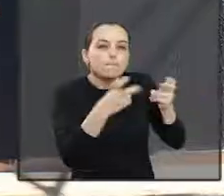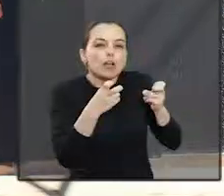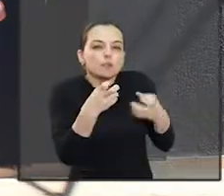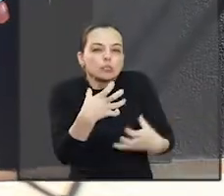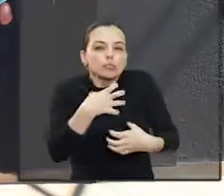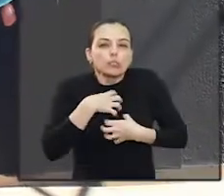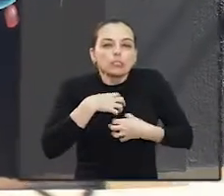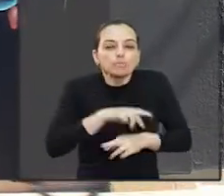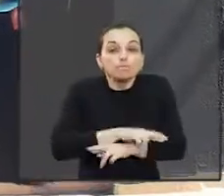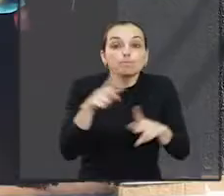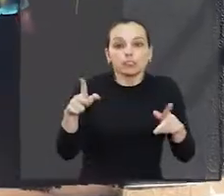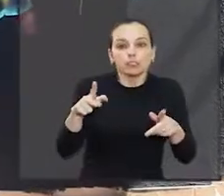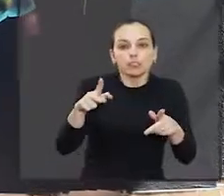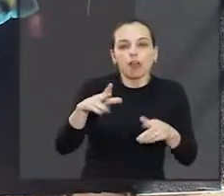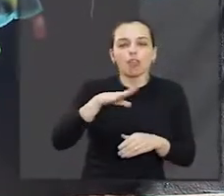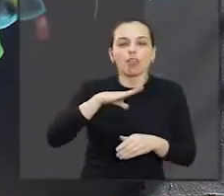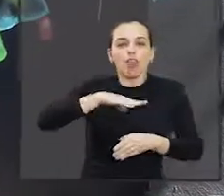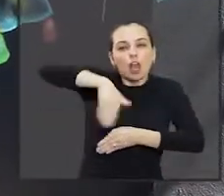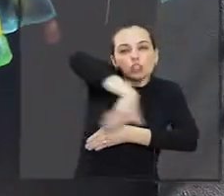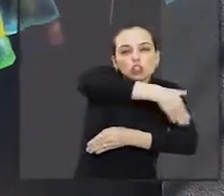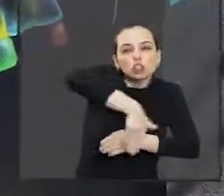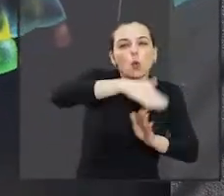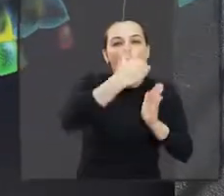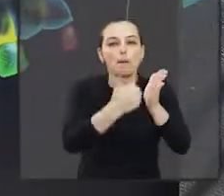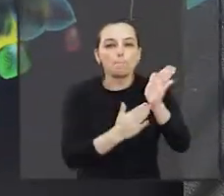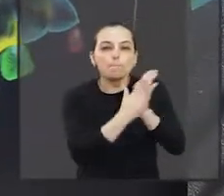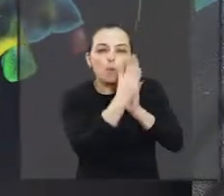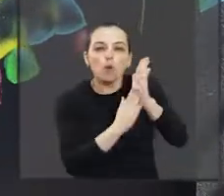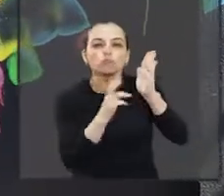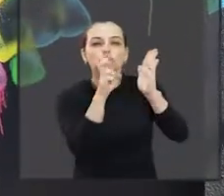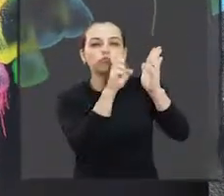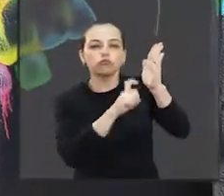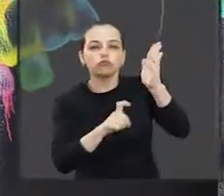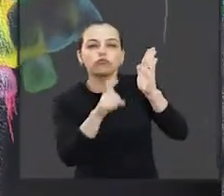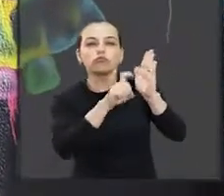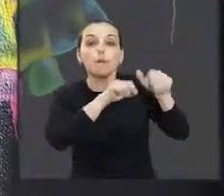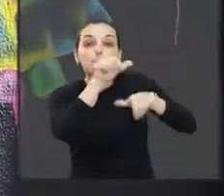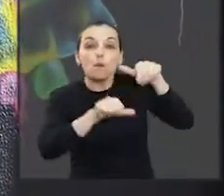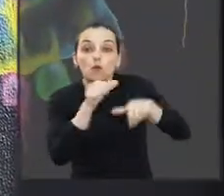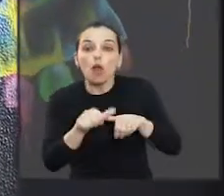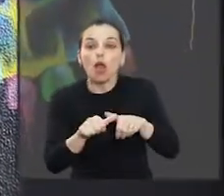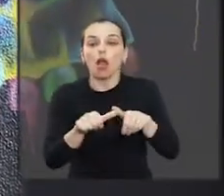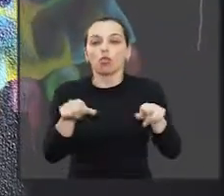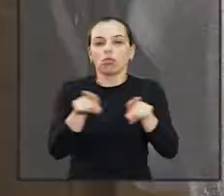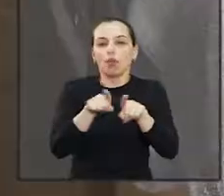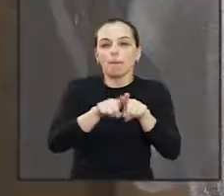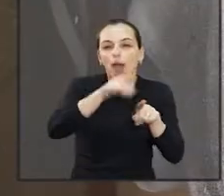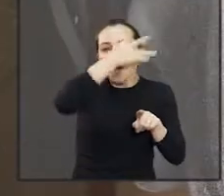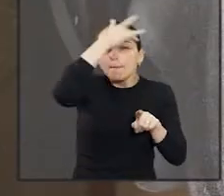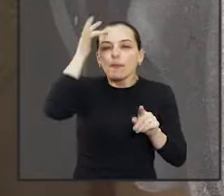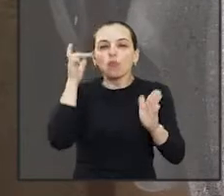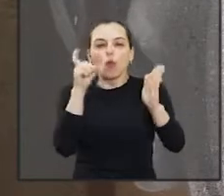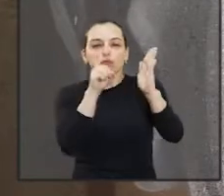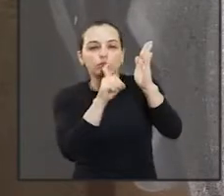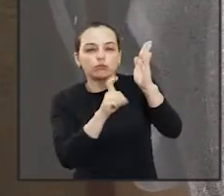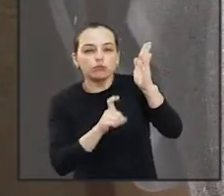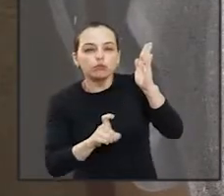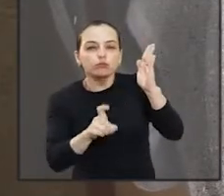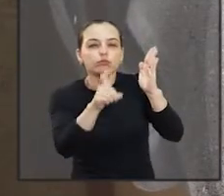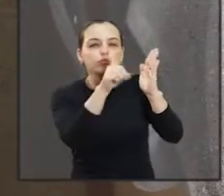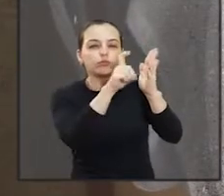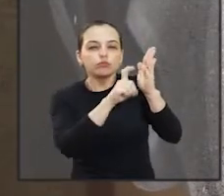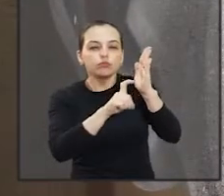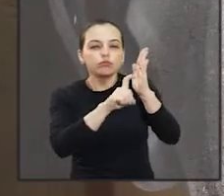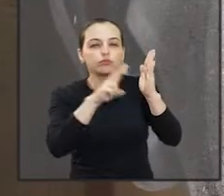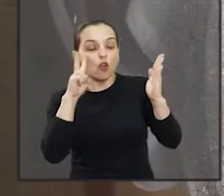da cidade e trazer um pouco de reflexão, de alegria para as pessoas que transitam lá. No meu trabalho,